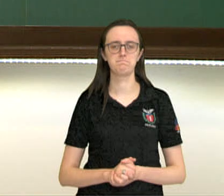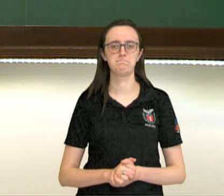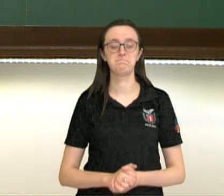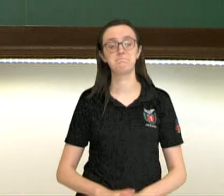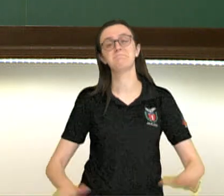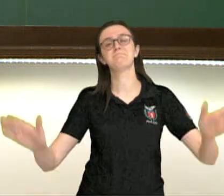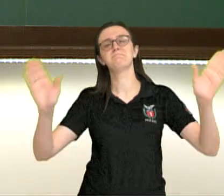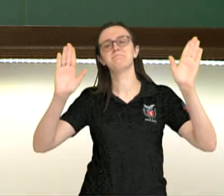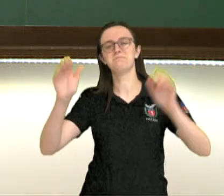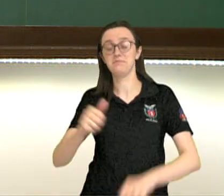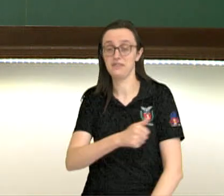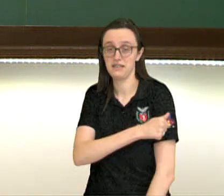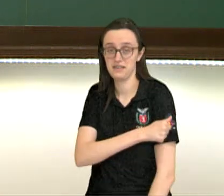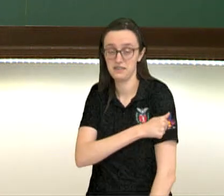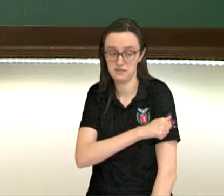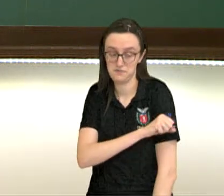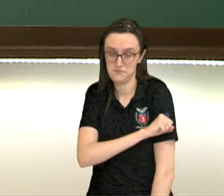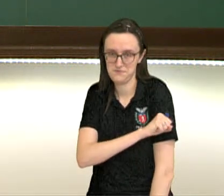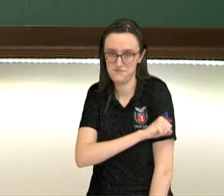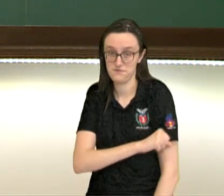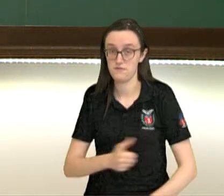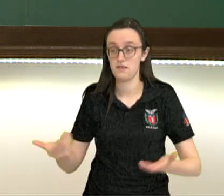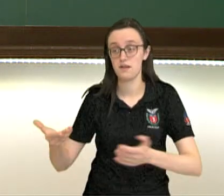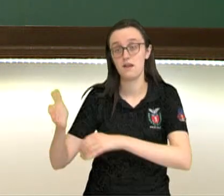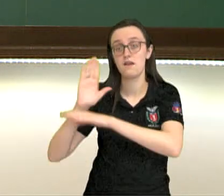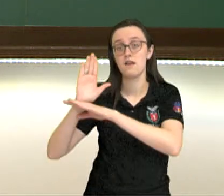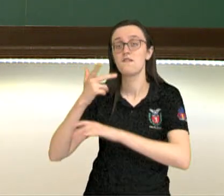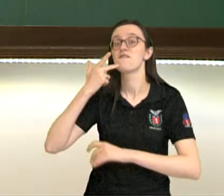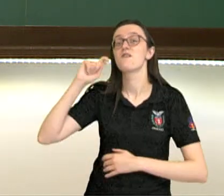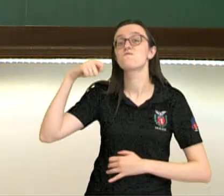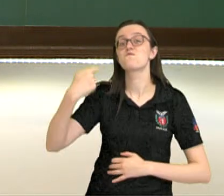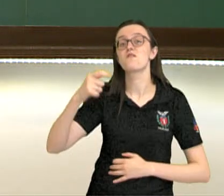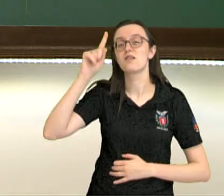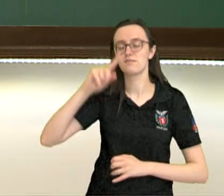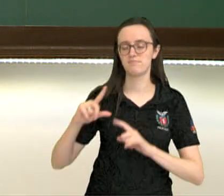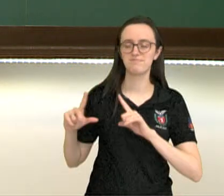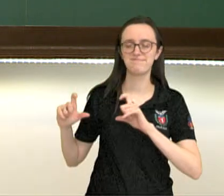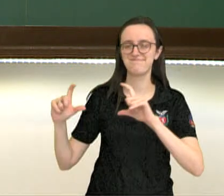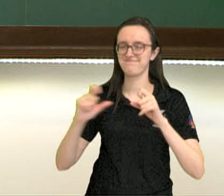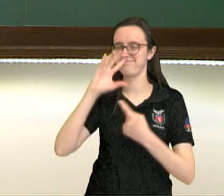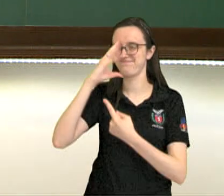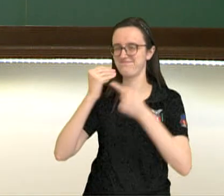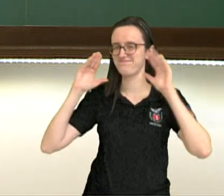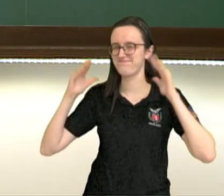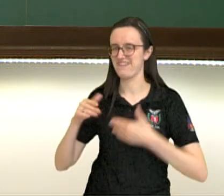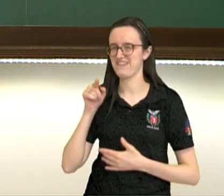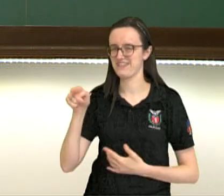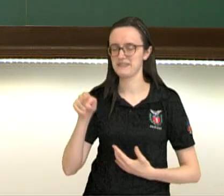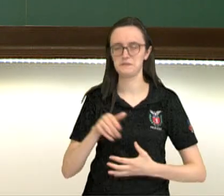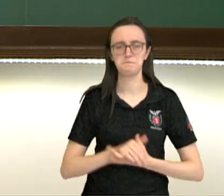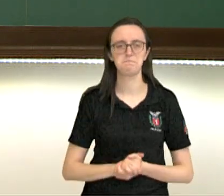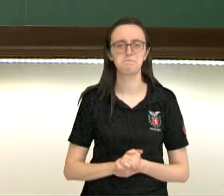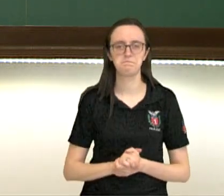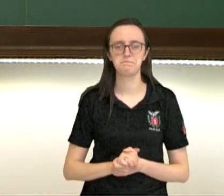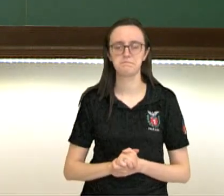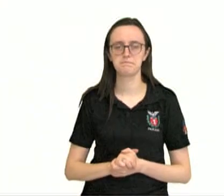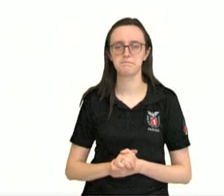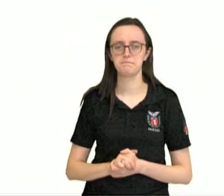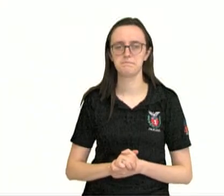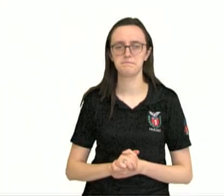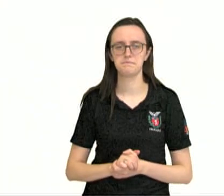Olá estudantes do 8º ano nesse vídeo nós falaremos sobre fotografia artística e